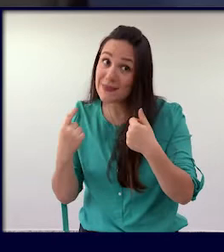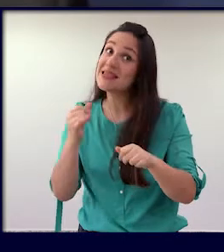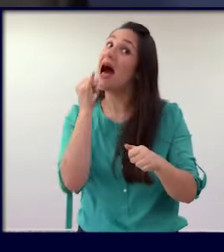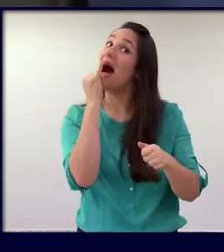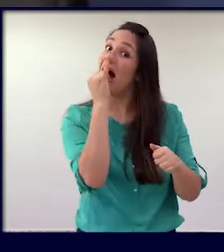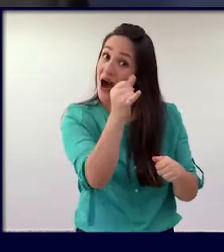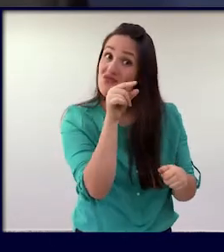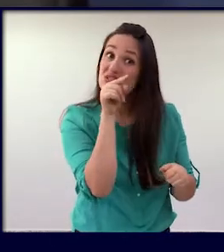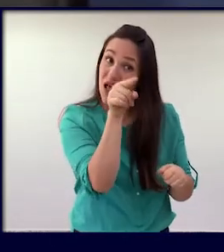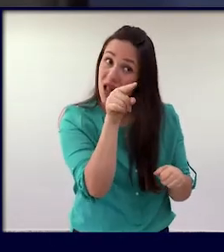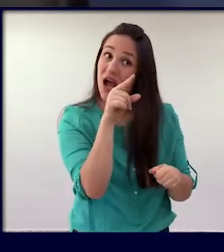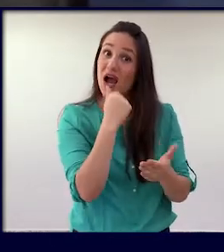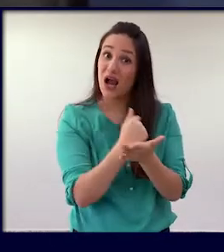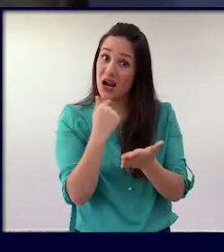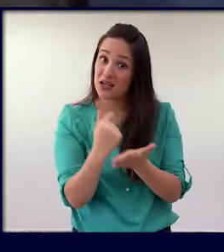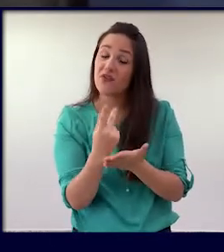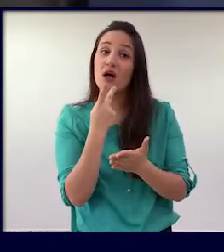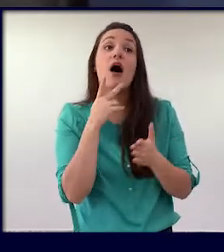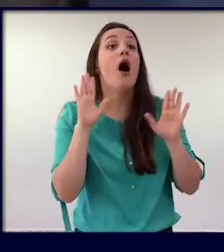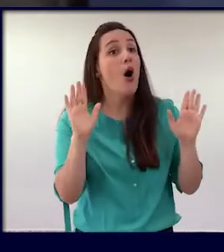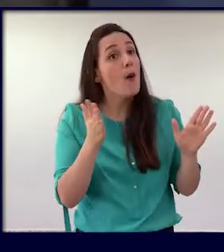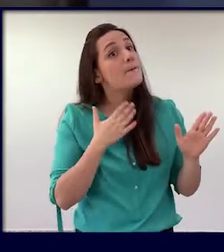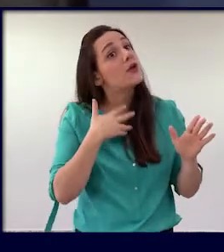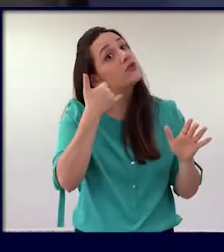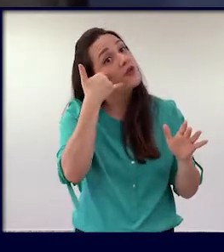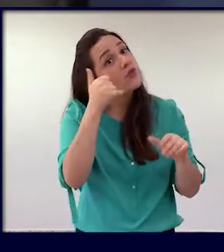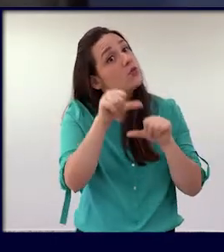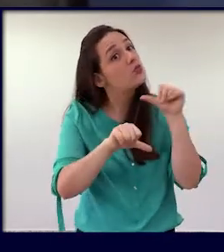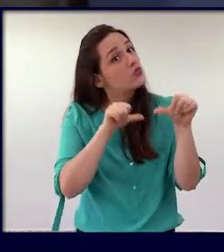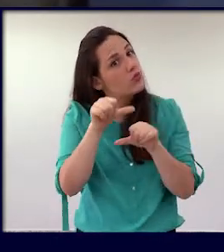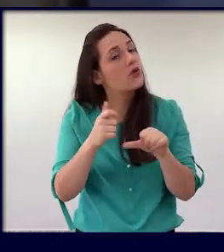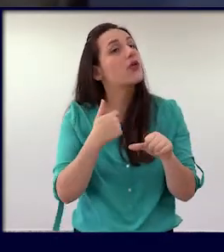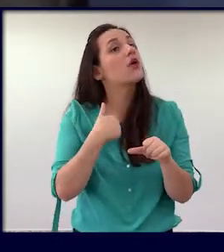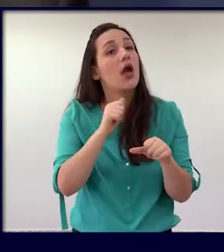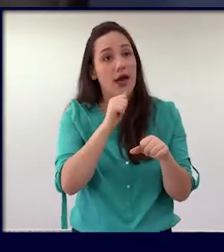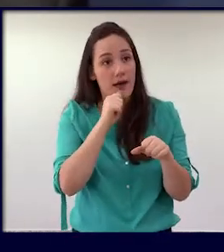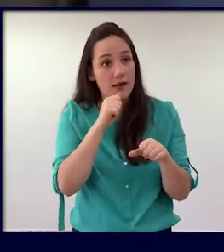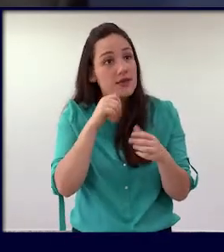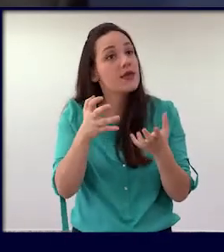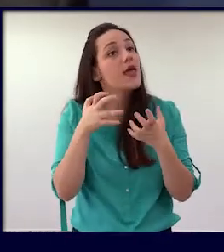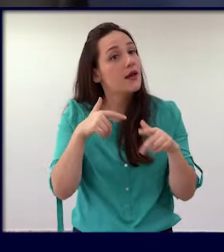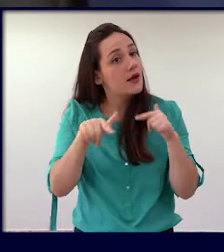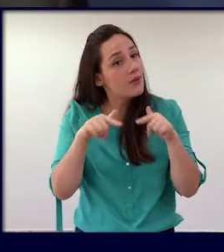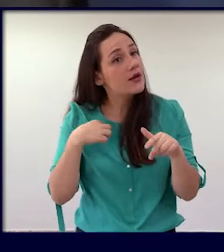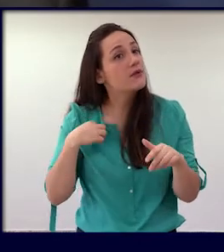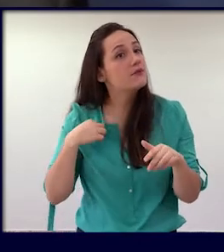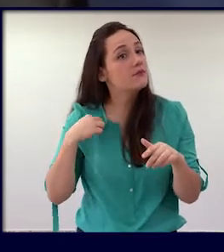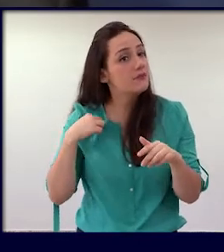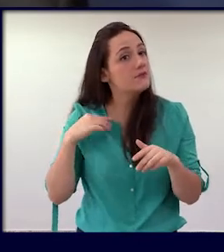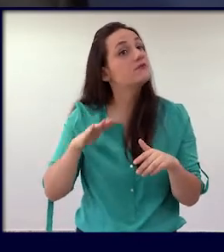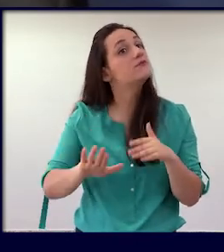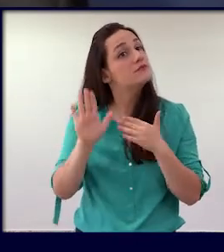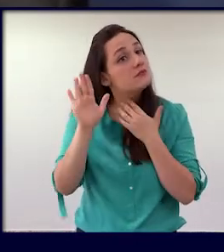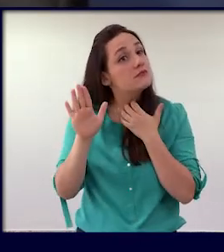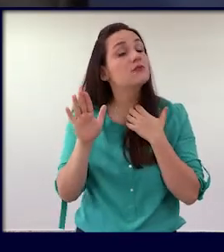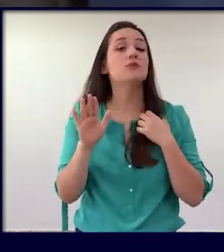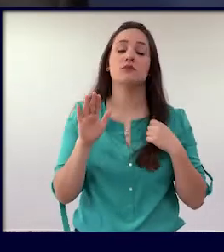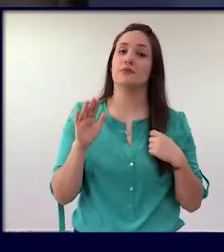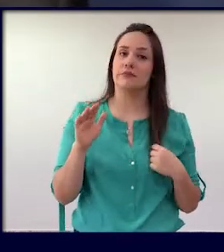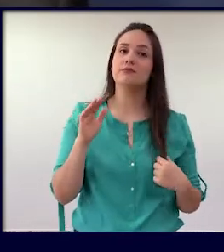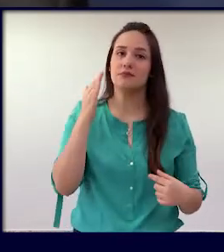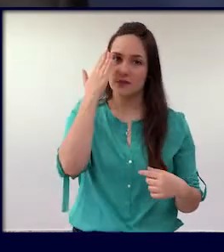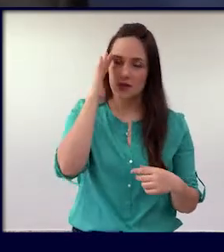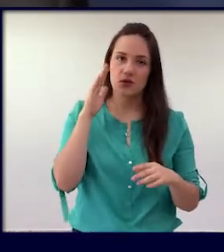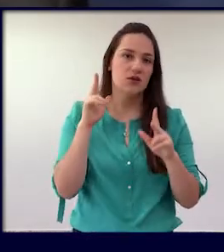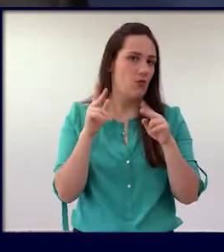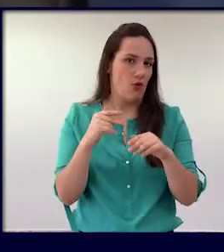em contato com o cartório eleitoral e diga: olha, o meu telefone mudou, eu continuo disponível, porém o meu telefone